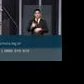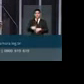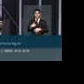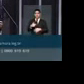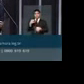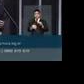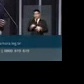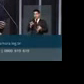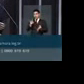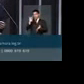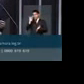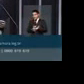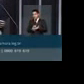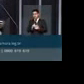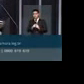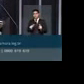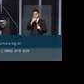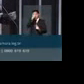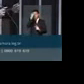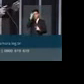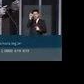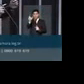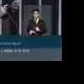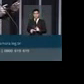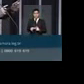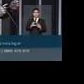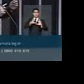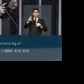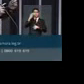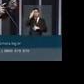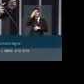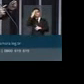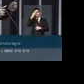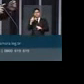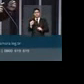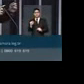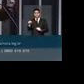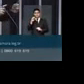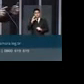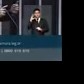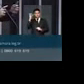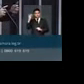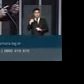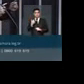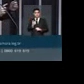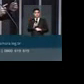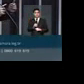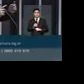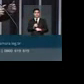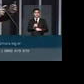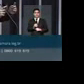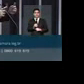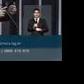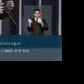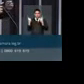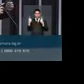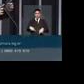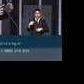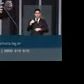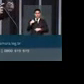fato, mas a pessoa. Todo mundo sabe que esta decisão covarde tomada contra